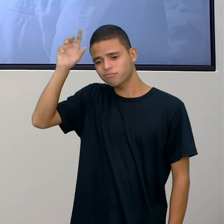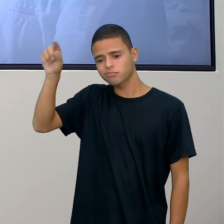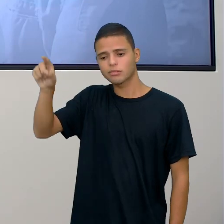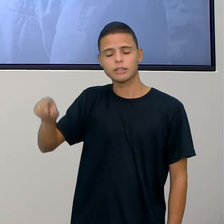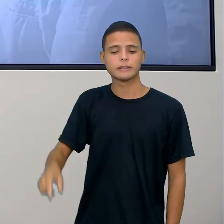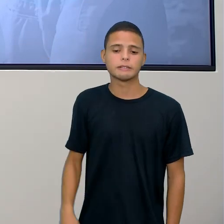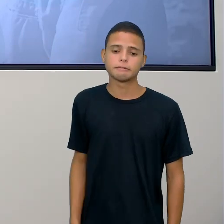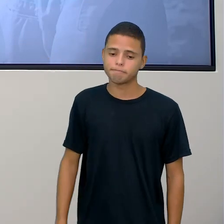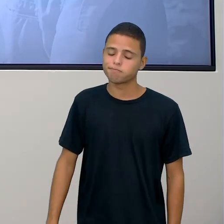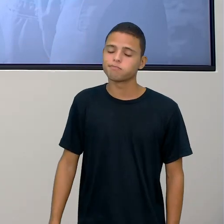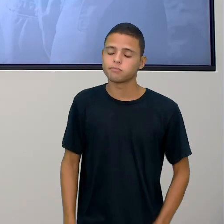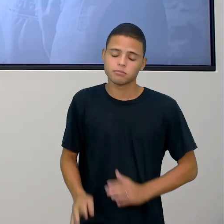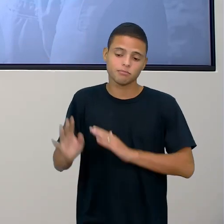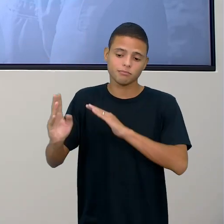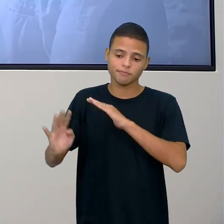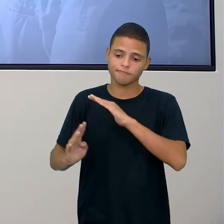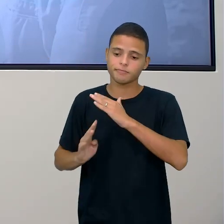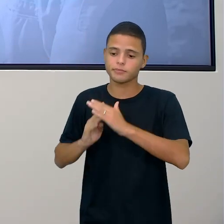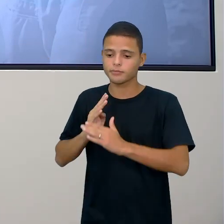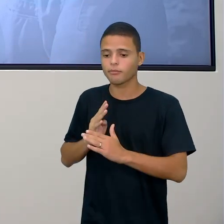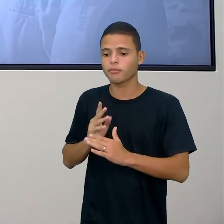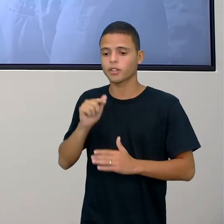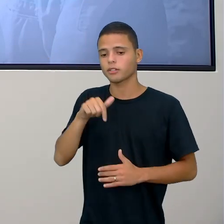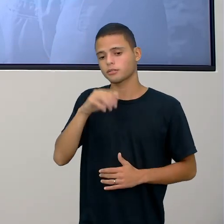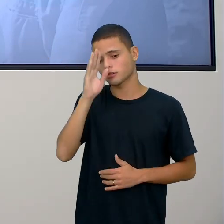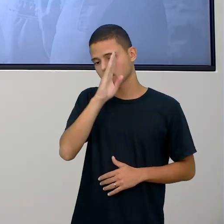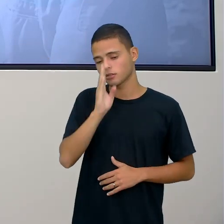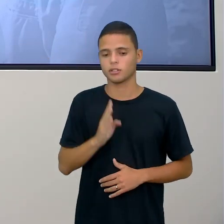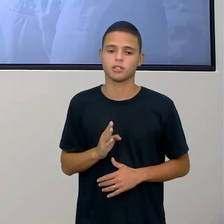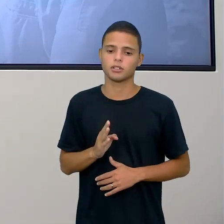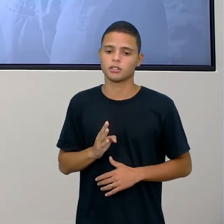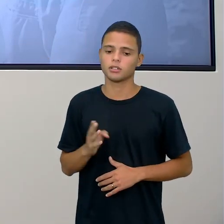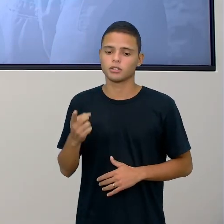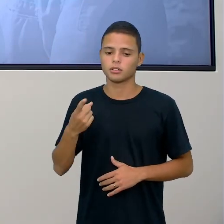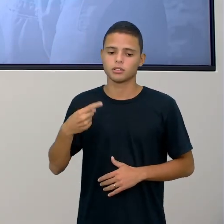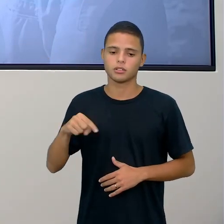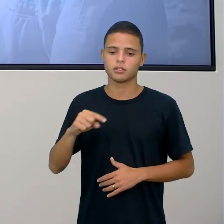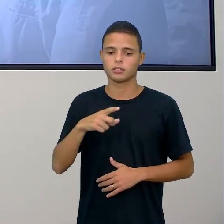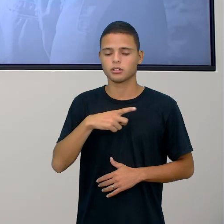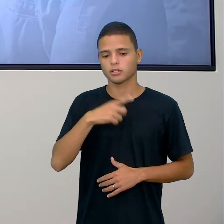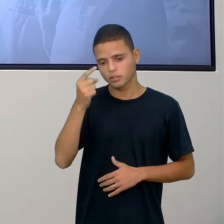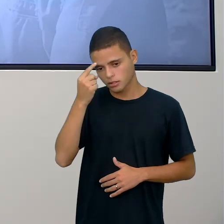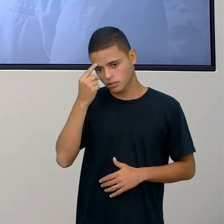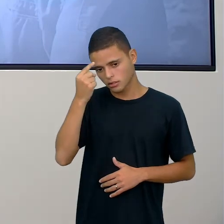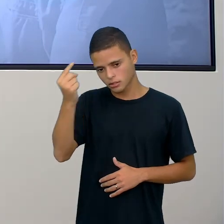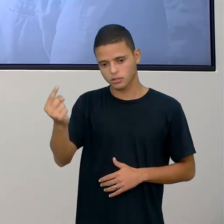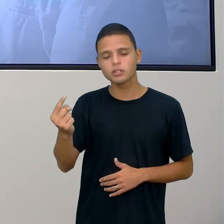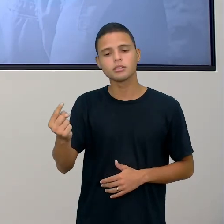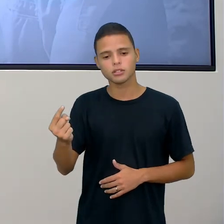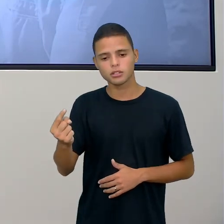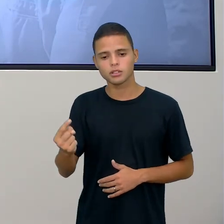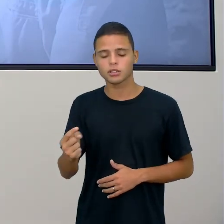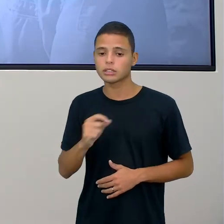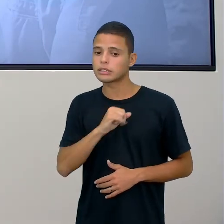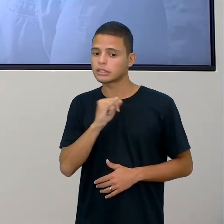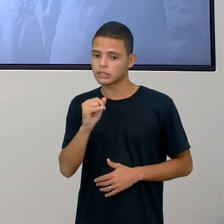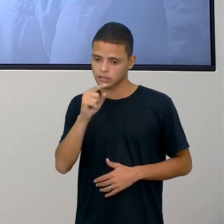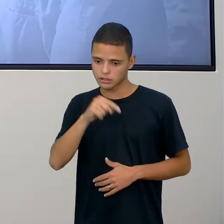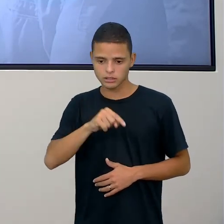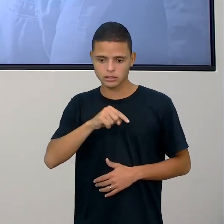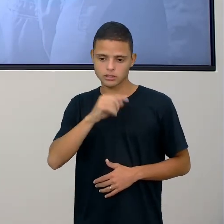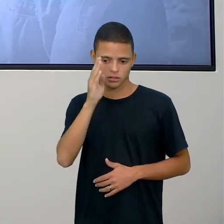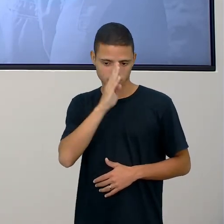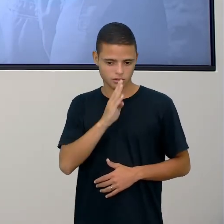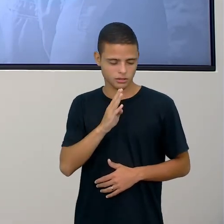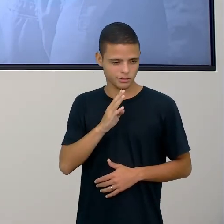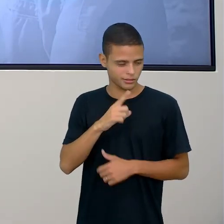que é um migrante, né, que veio para o nosso país. Então a gente tem que pensar realmente se o nosso povo brasileiro ele é